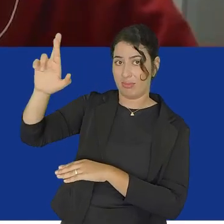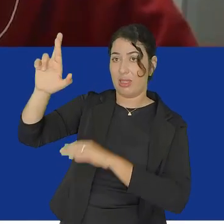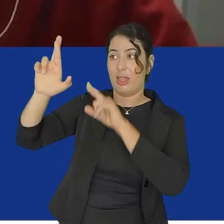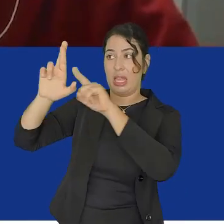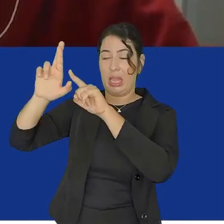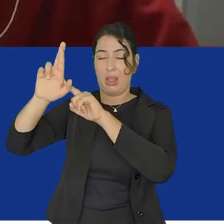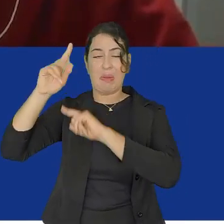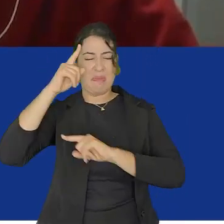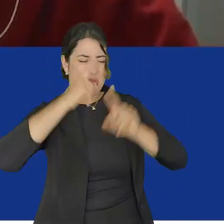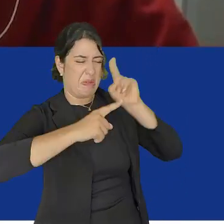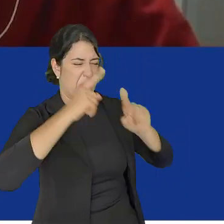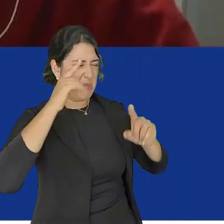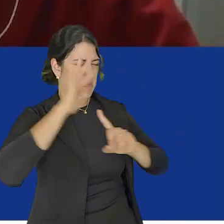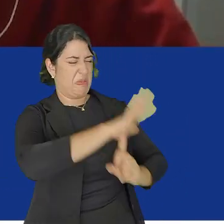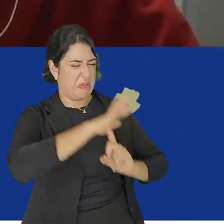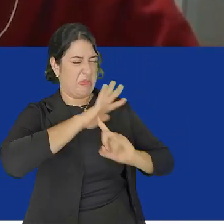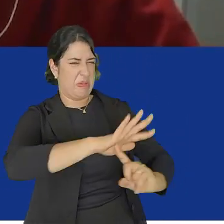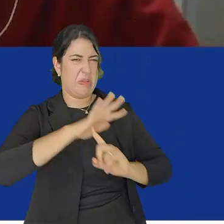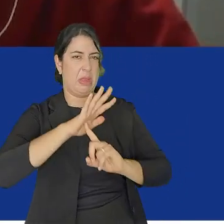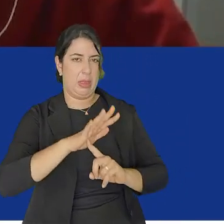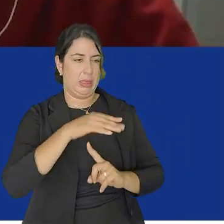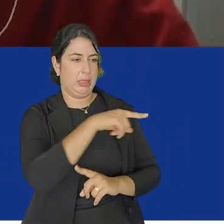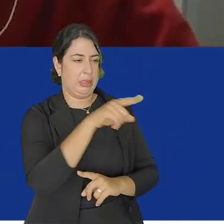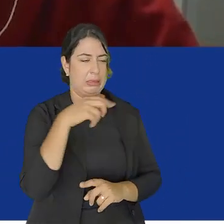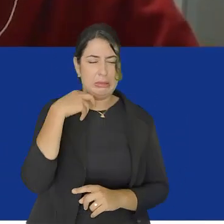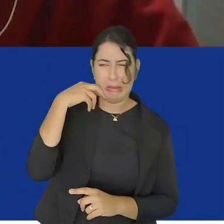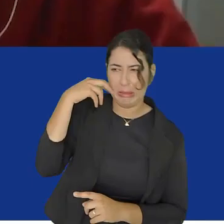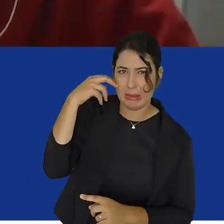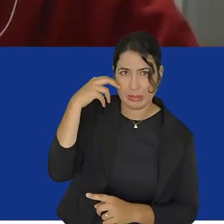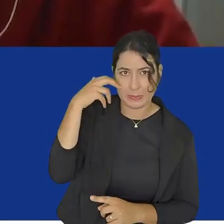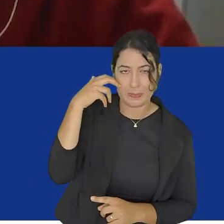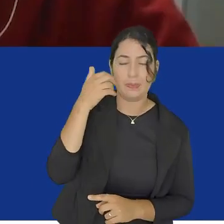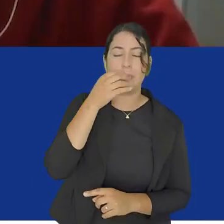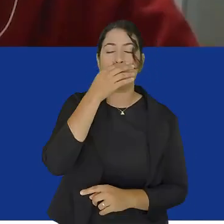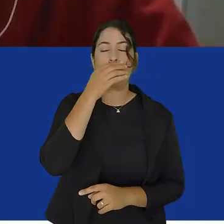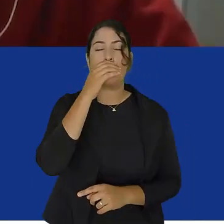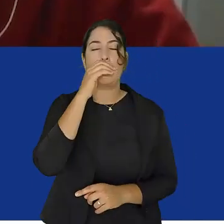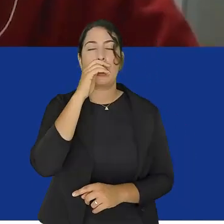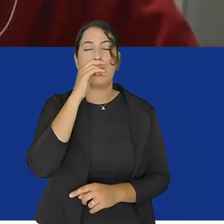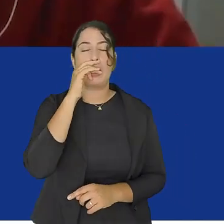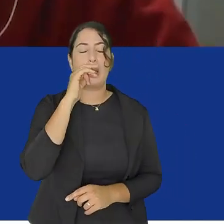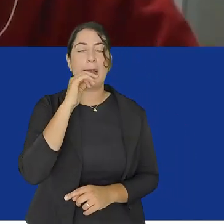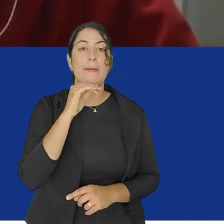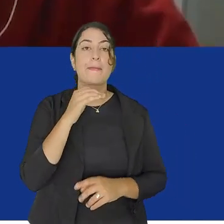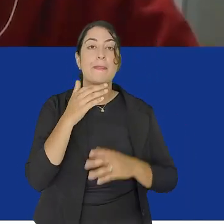como aqueles que praticam assédio, constrangimentos e práticas